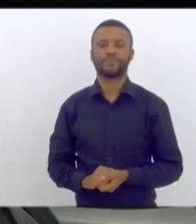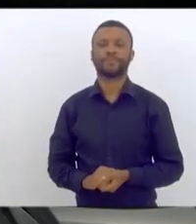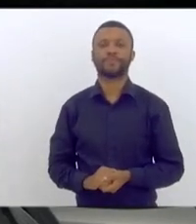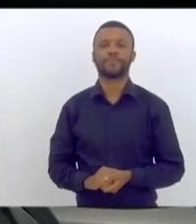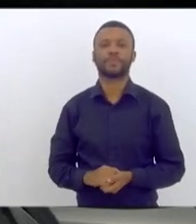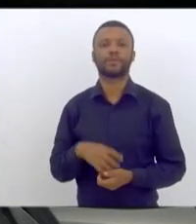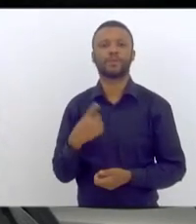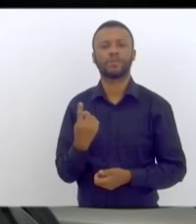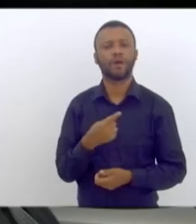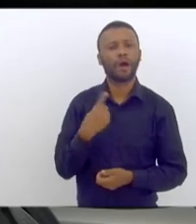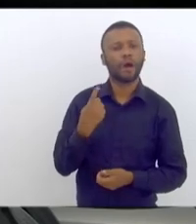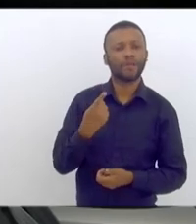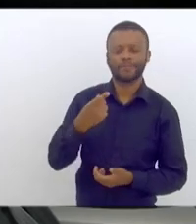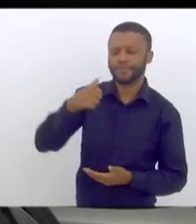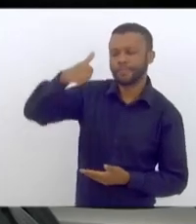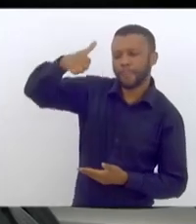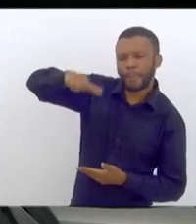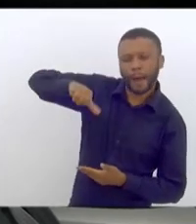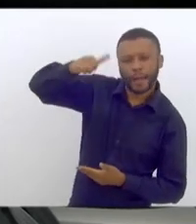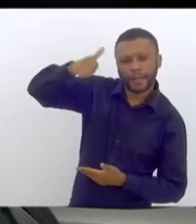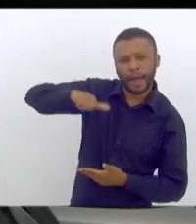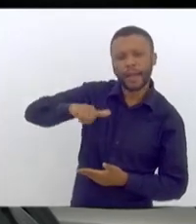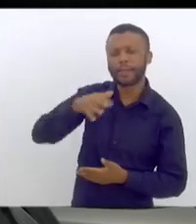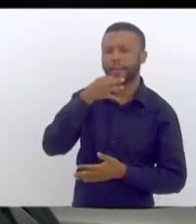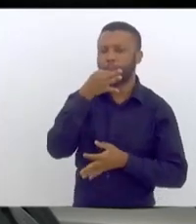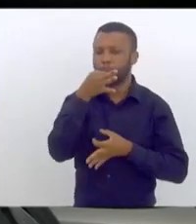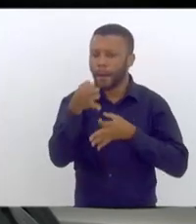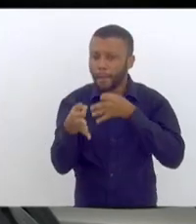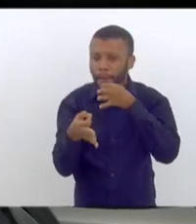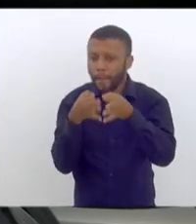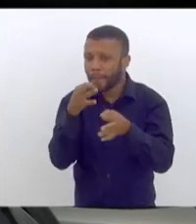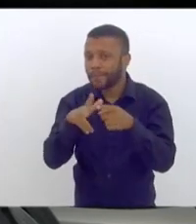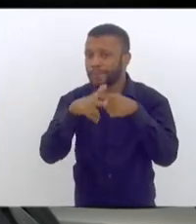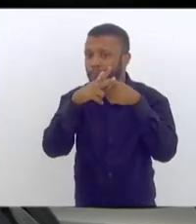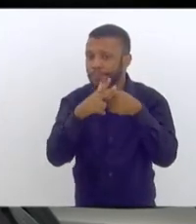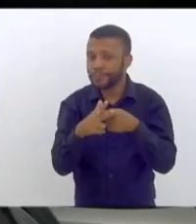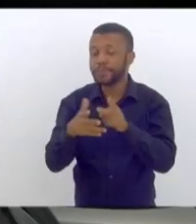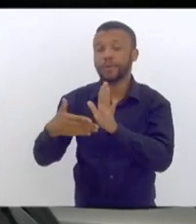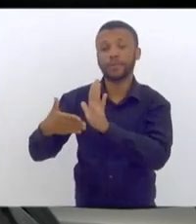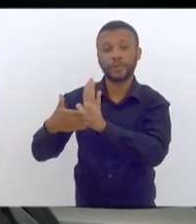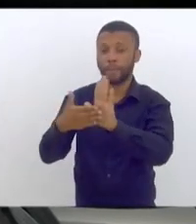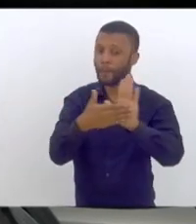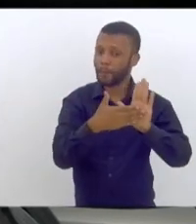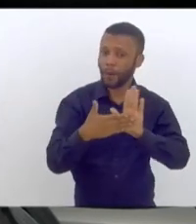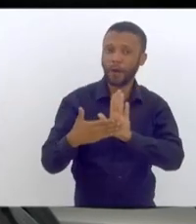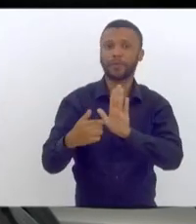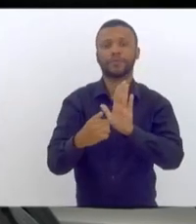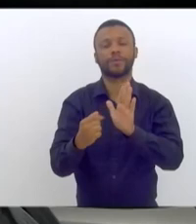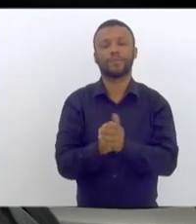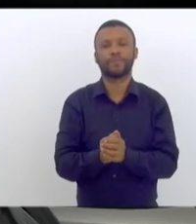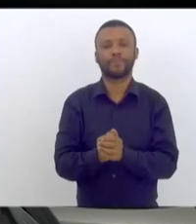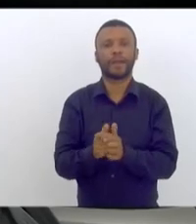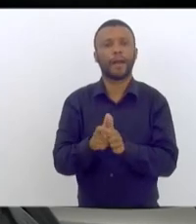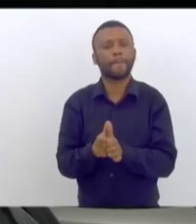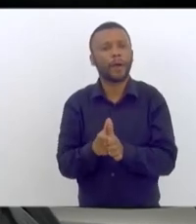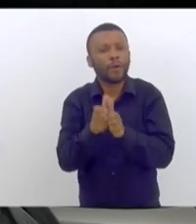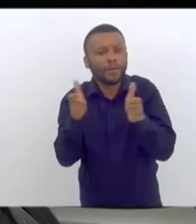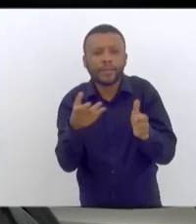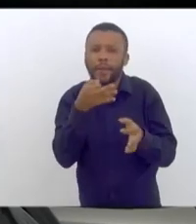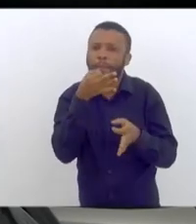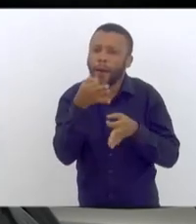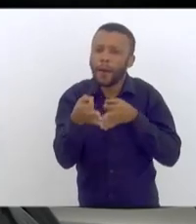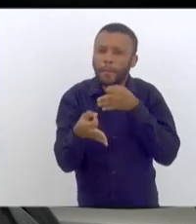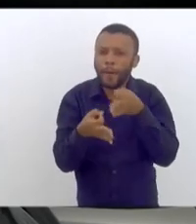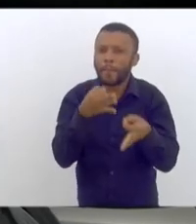uma análise preliminar de todas essas emendas né enfim de tudo que foi proposto é grande parte delas a gente